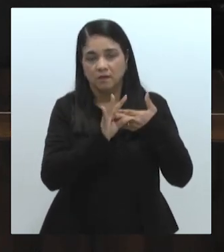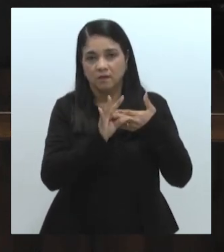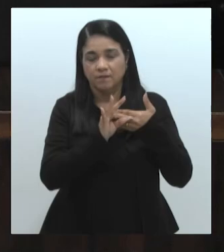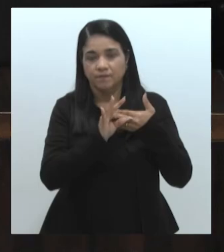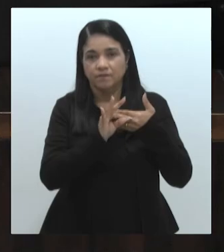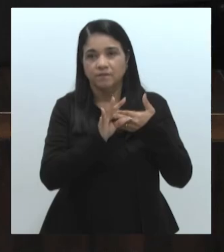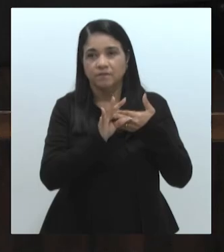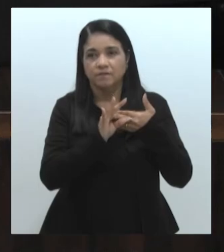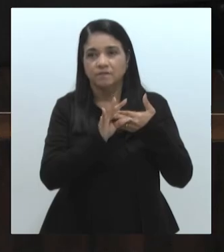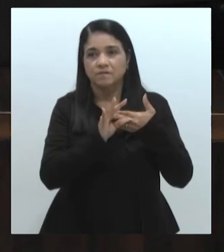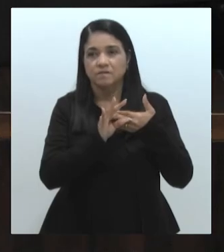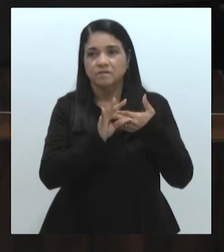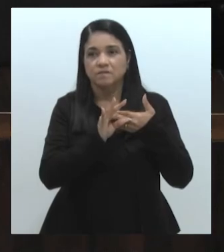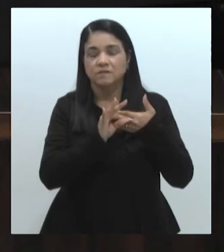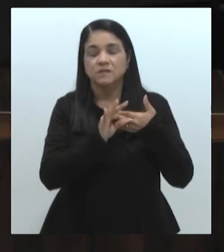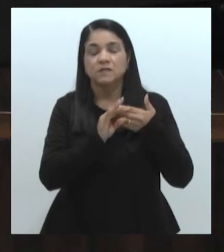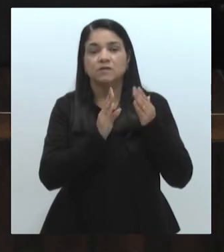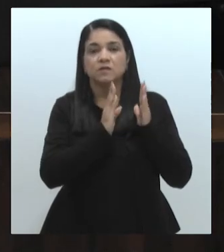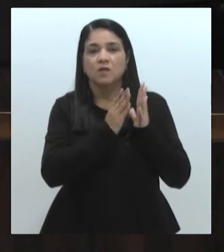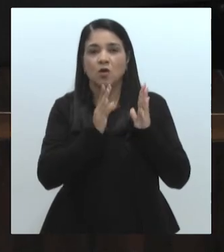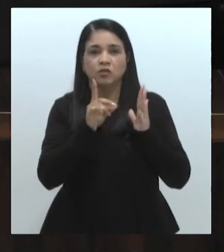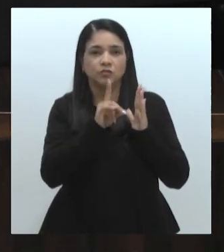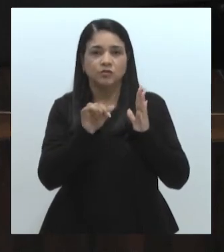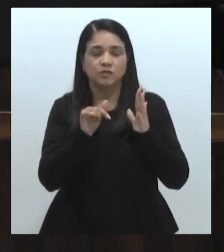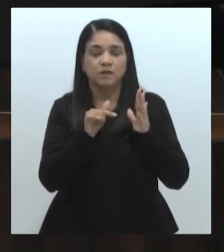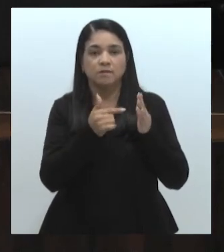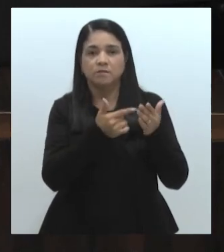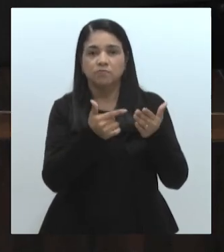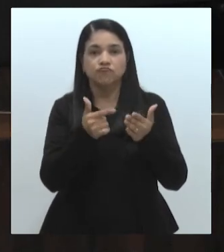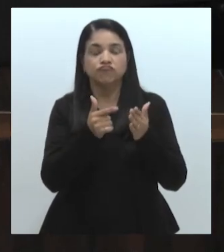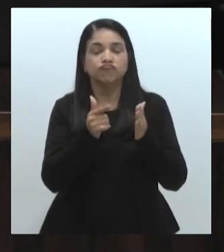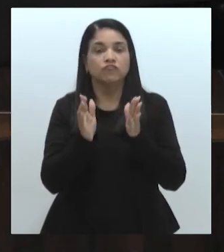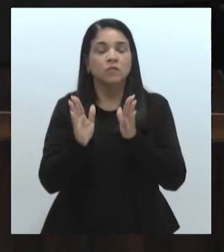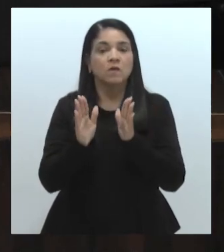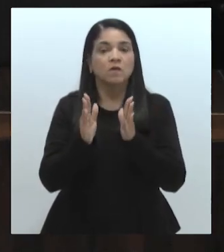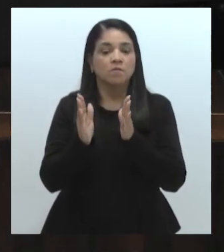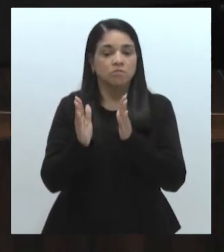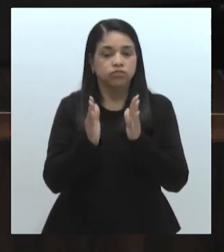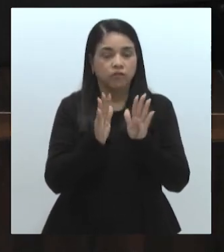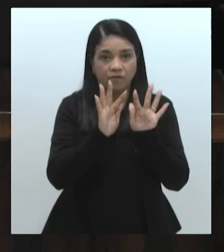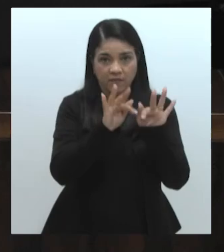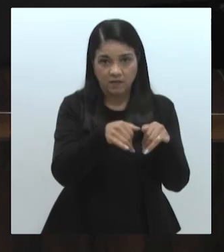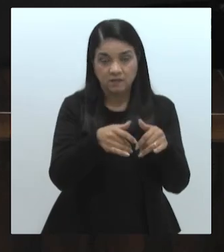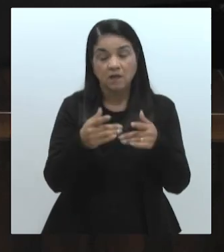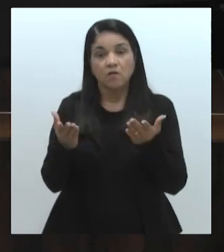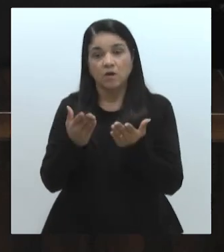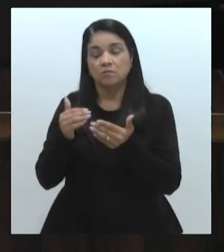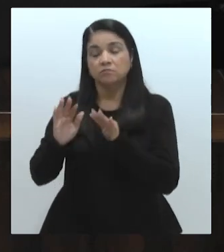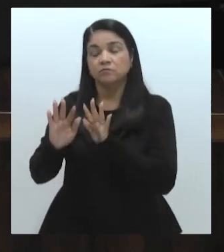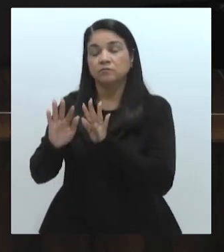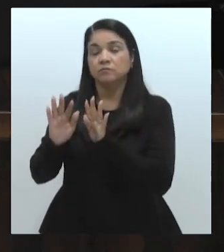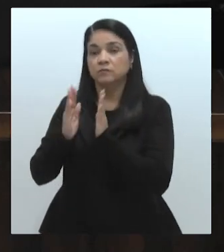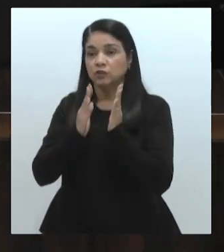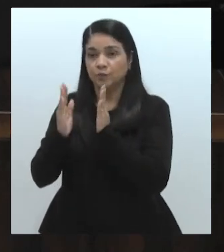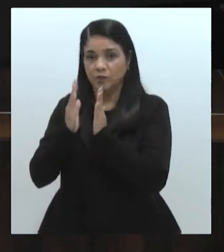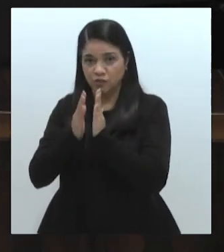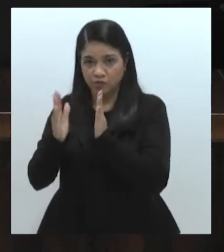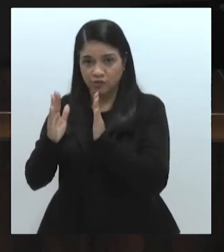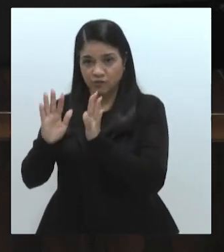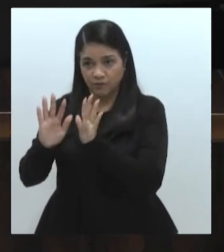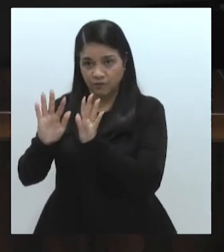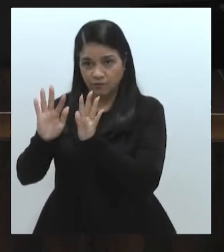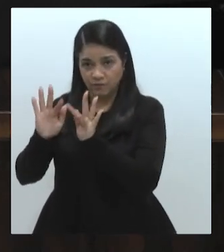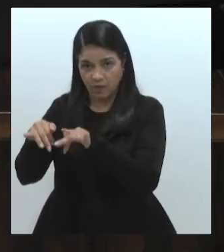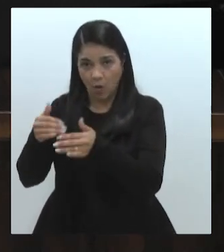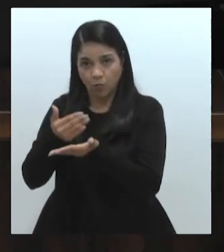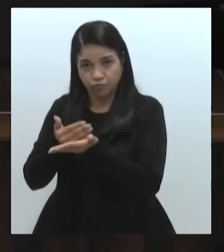Nada mais havendo a tratar na ordem do dia. Passa-se ao expediente final. Com a palavra a deputada Renata Souza,